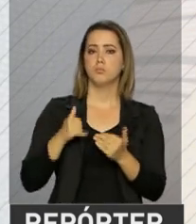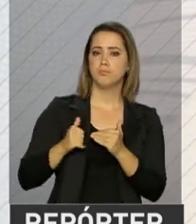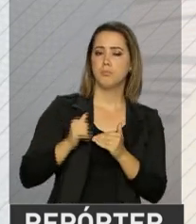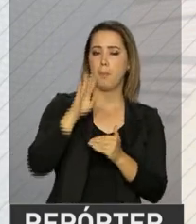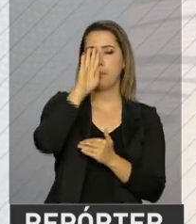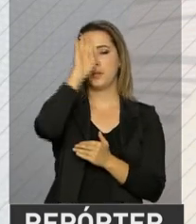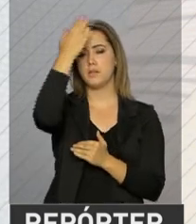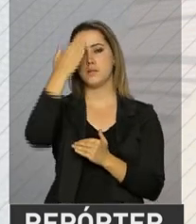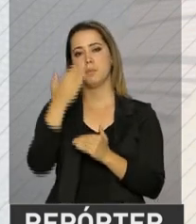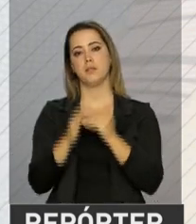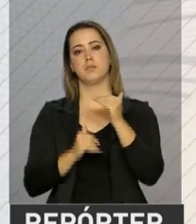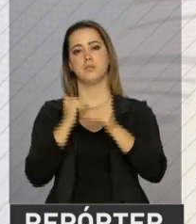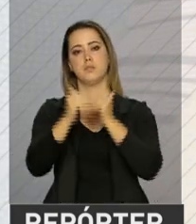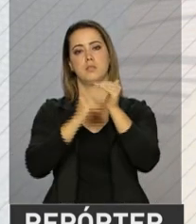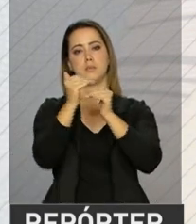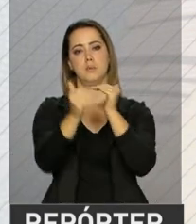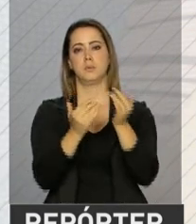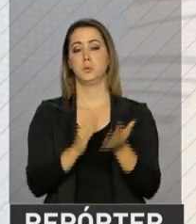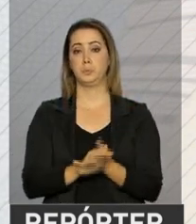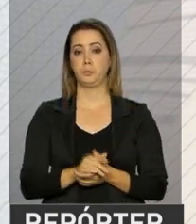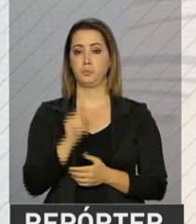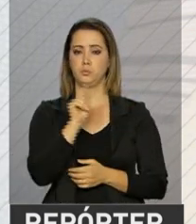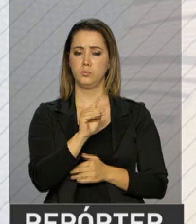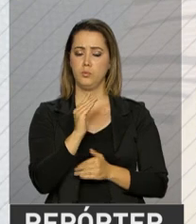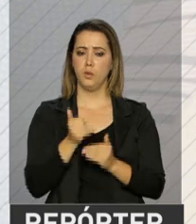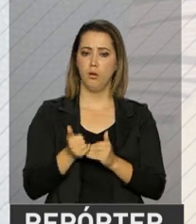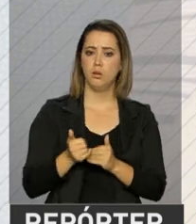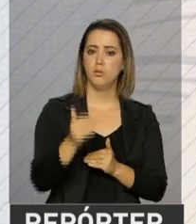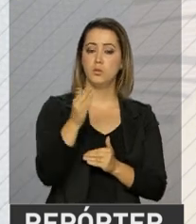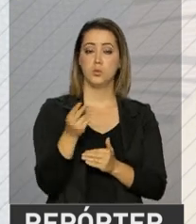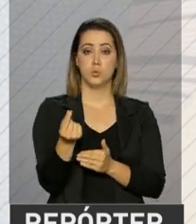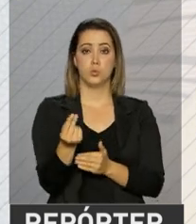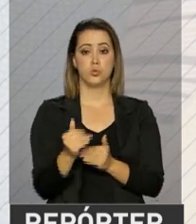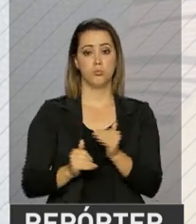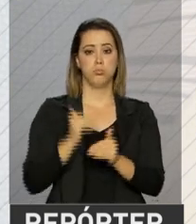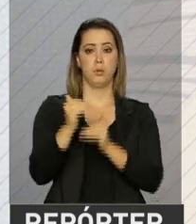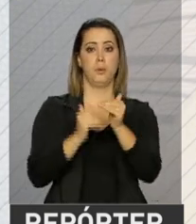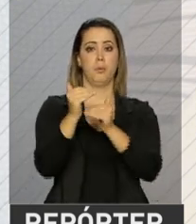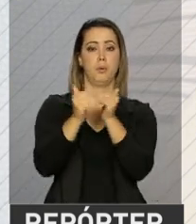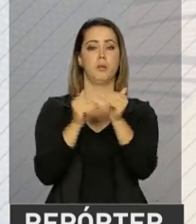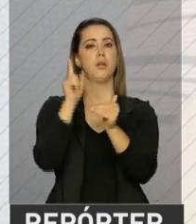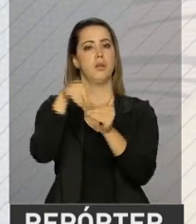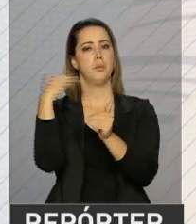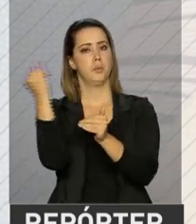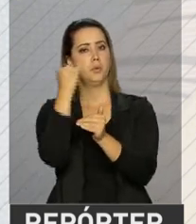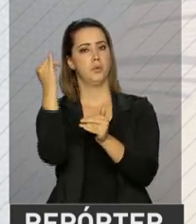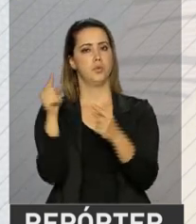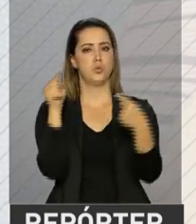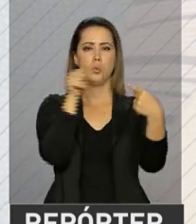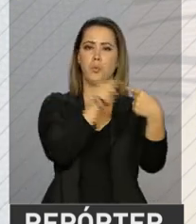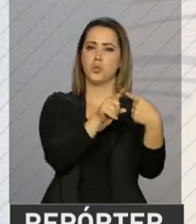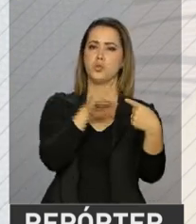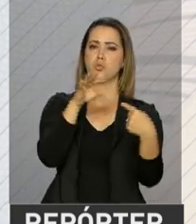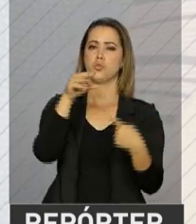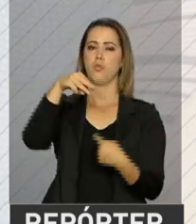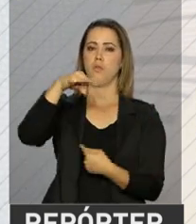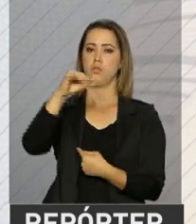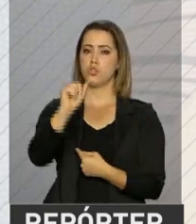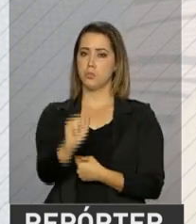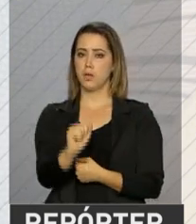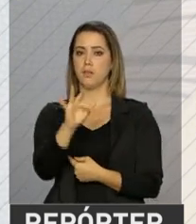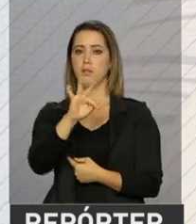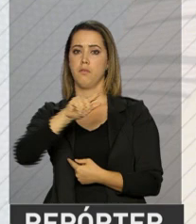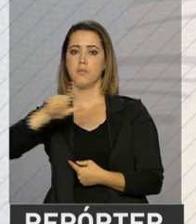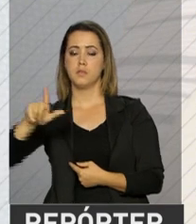principais responsáveis por esse avanço a evolução das receitas é fundamental para que o governo atinja a meta fiscal fixada este